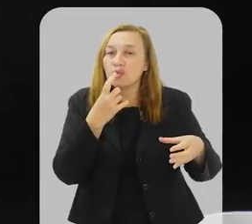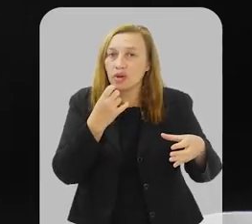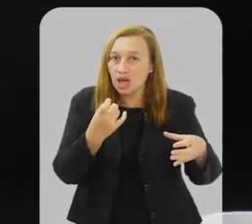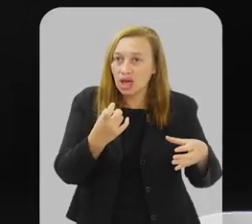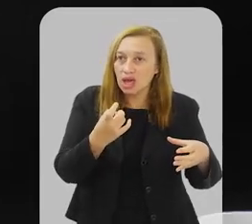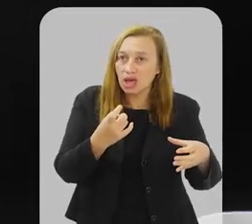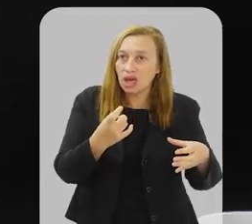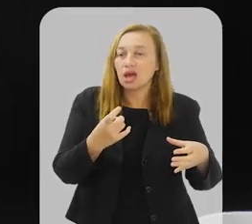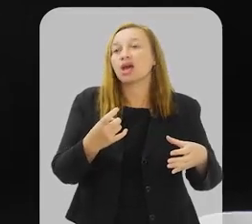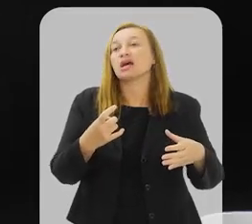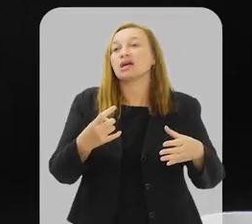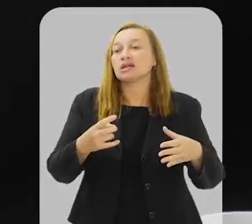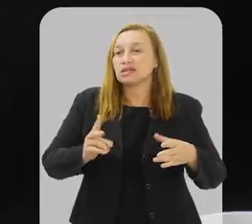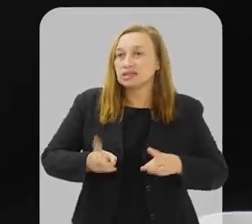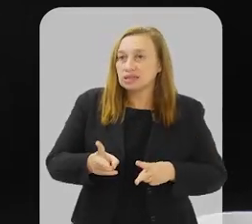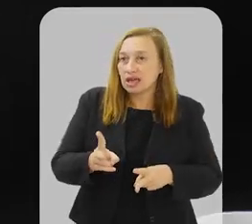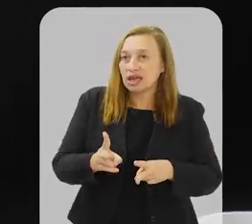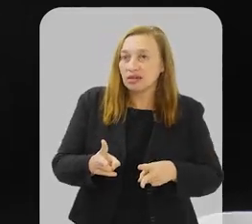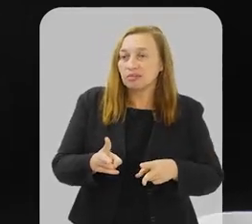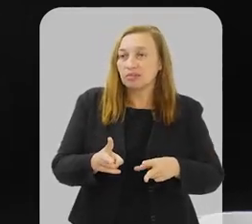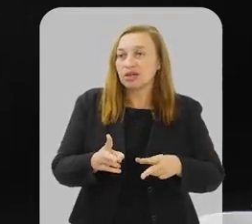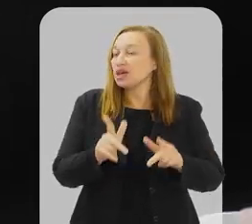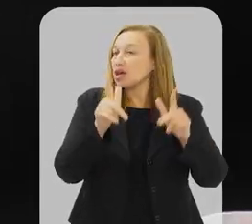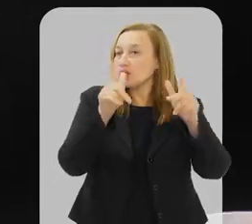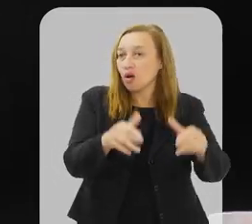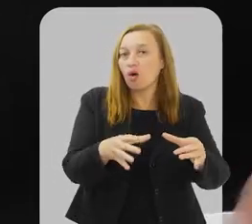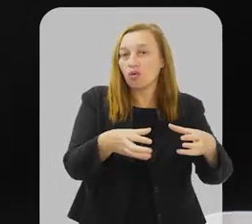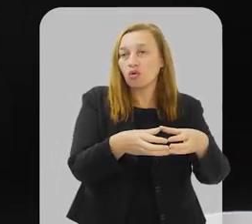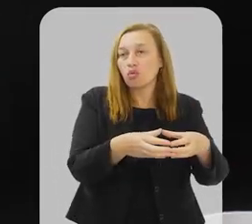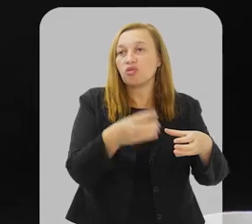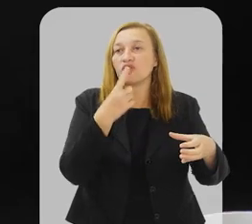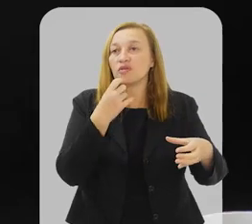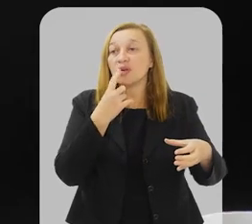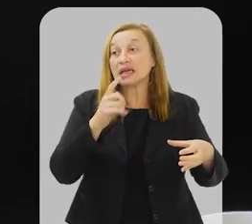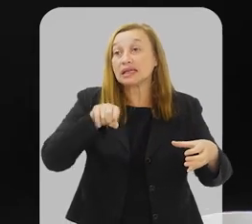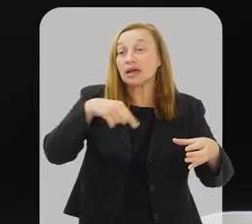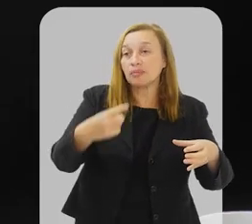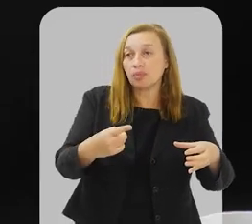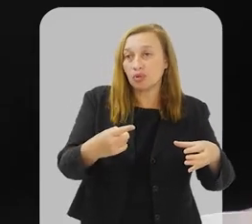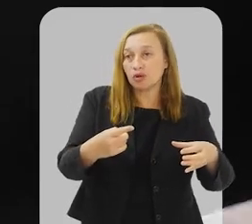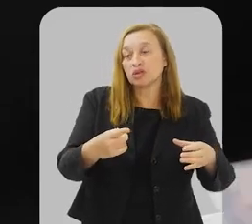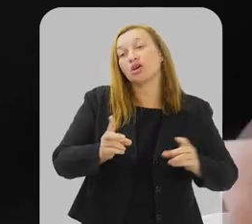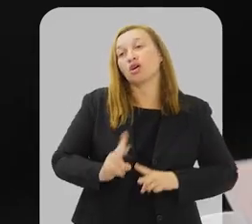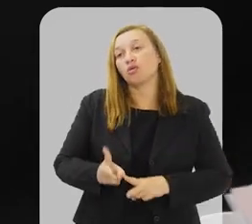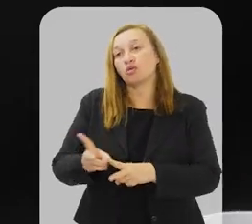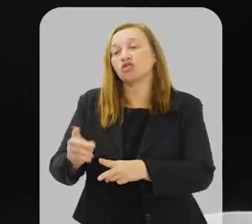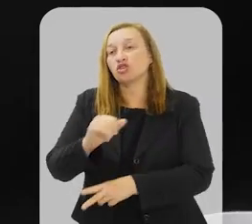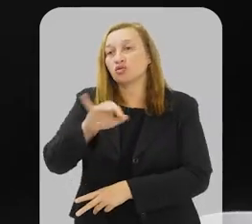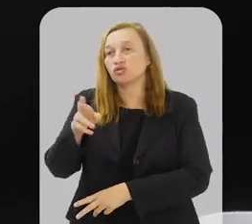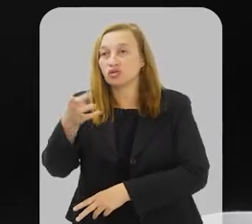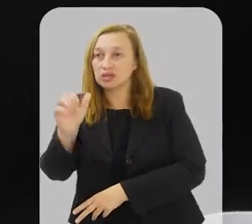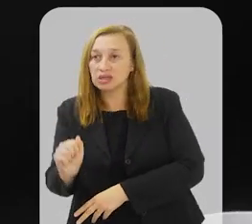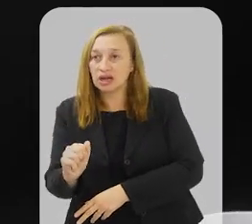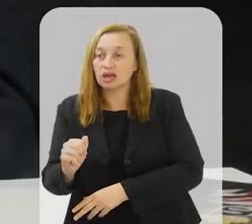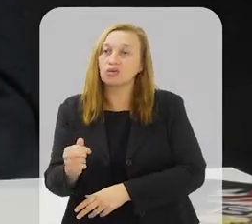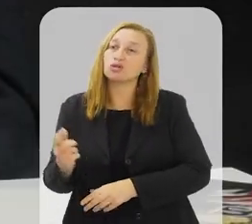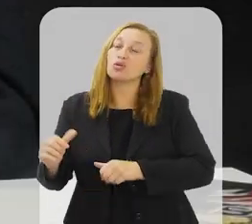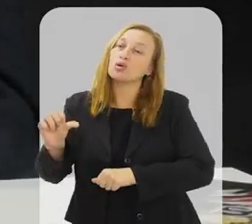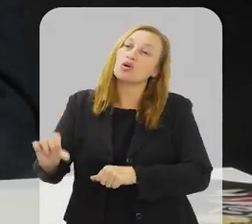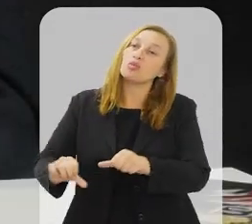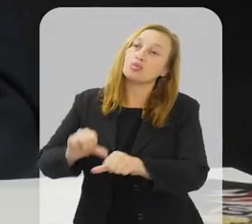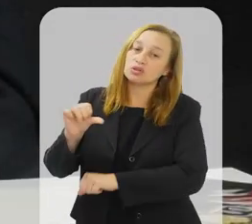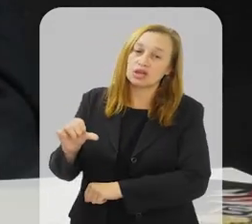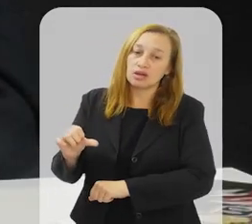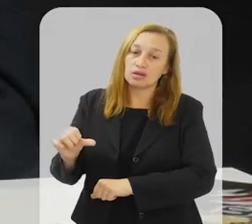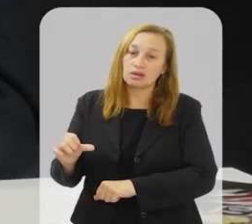vermelhos e aí durante toda a vida dela na Virador eu fazia essa função depois quando a gente foi pr pra Impéria Serrana eu continuei com ela foi muito bonita